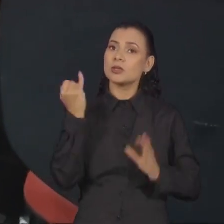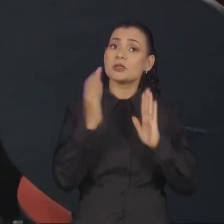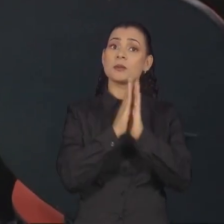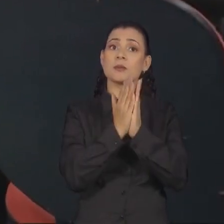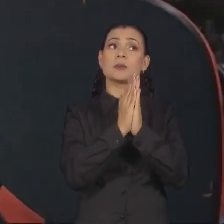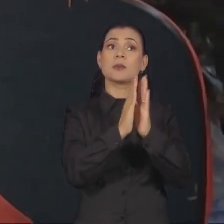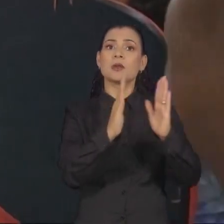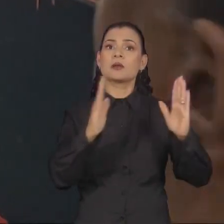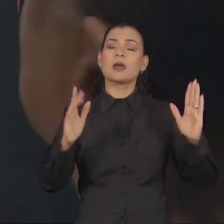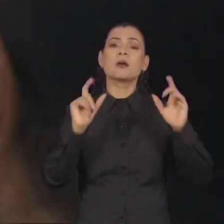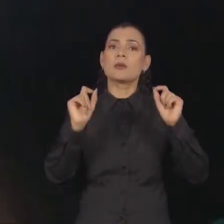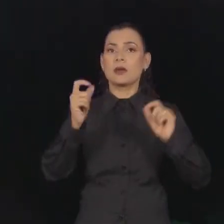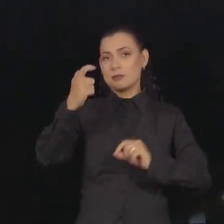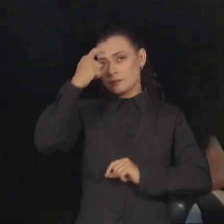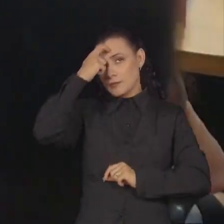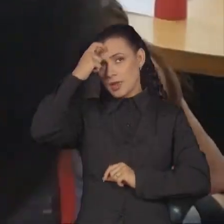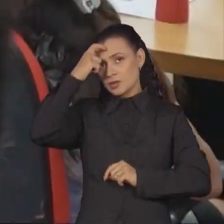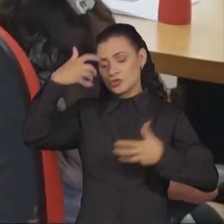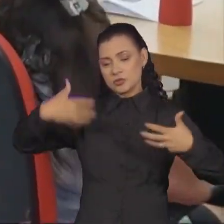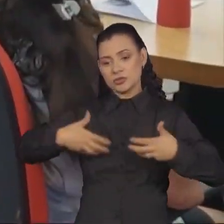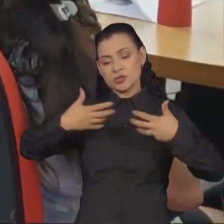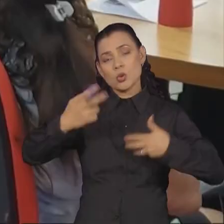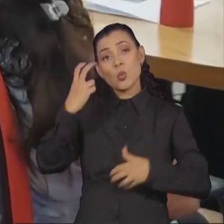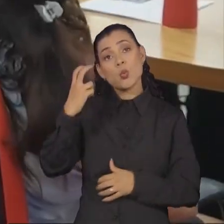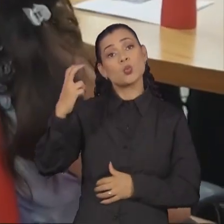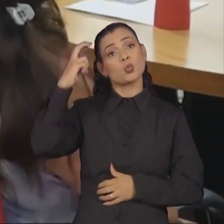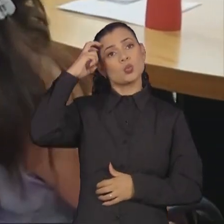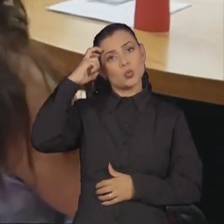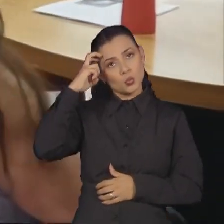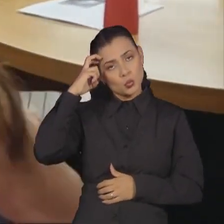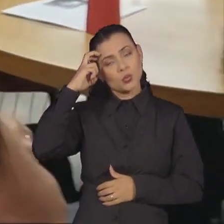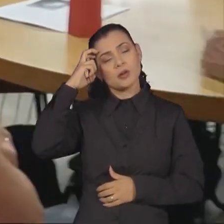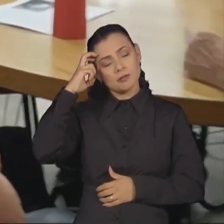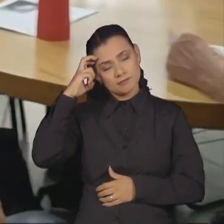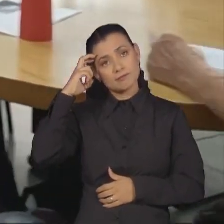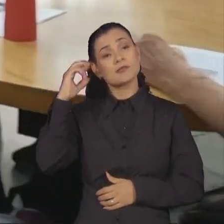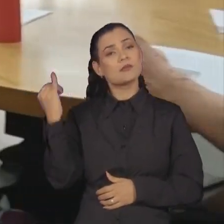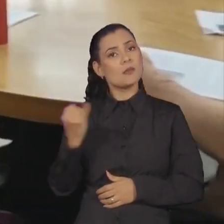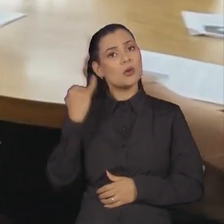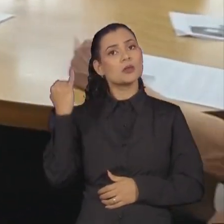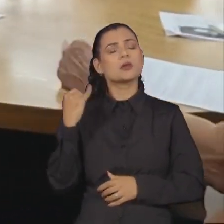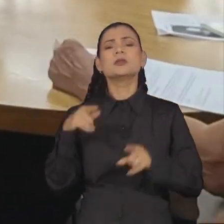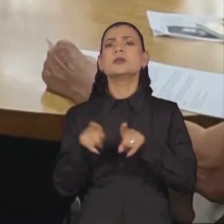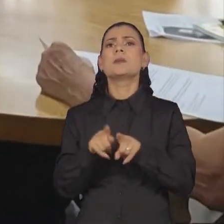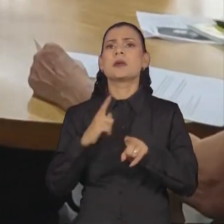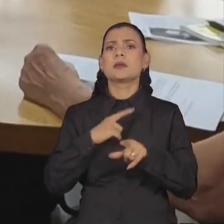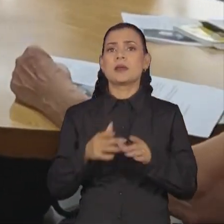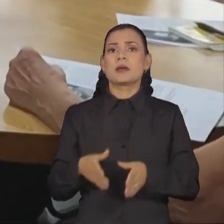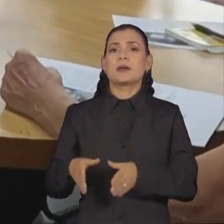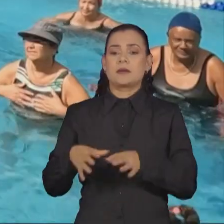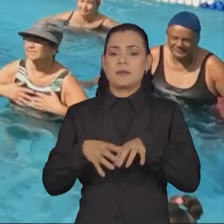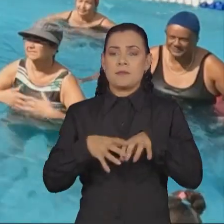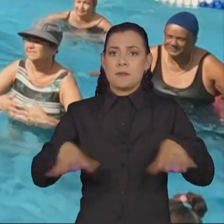biblioteca trabalha a questão da cultura e um outro departamento nesse bloco, que são blocos de disciplina, trabalha